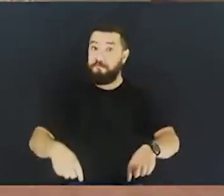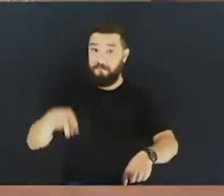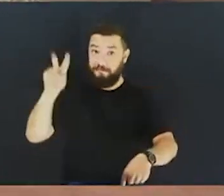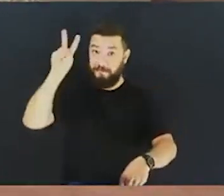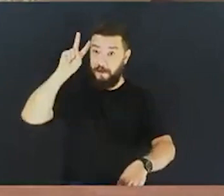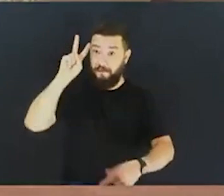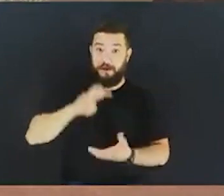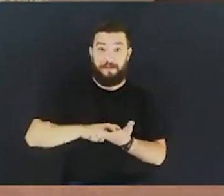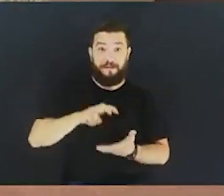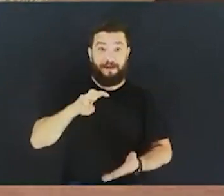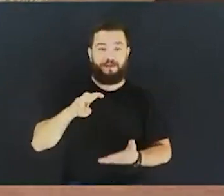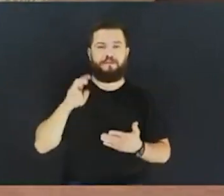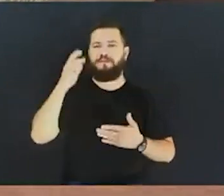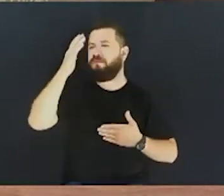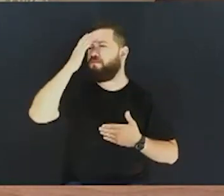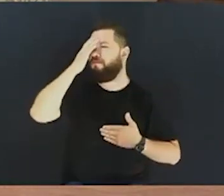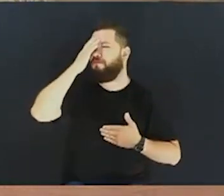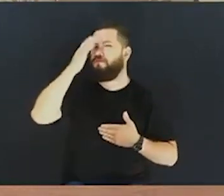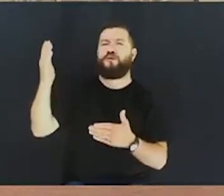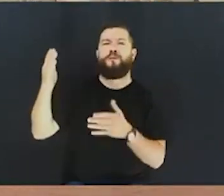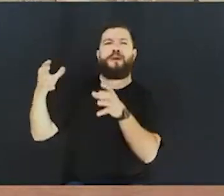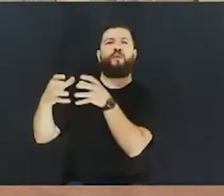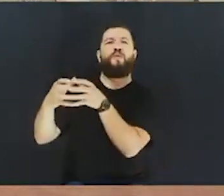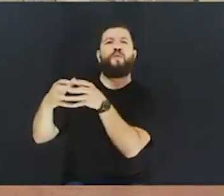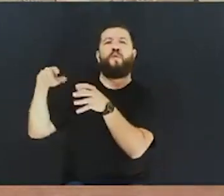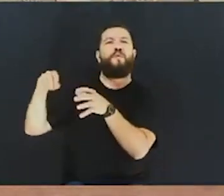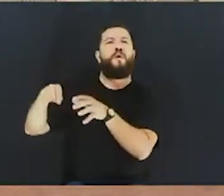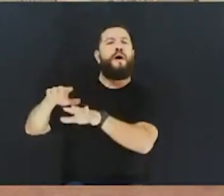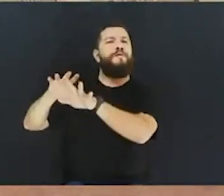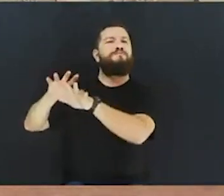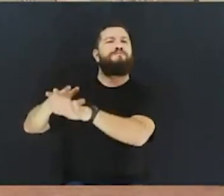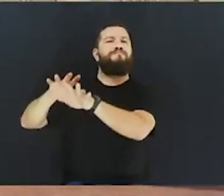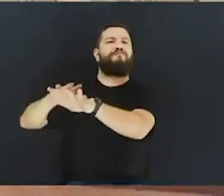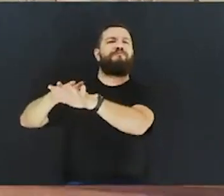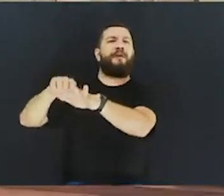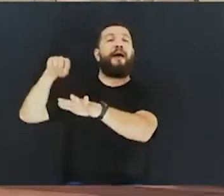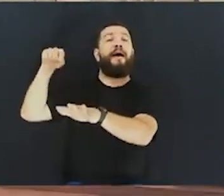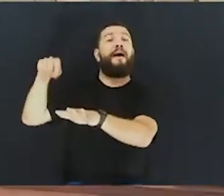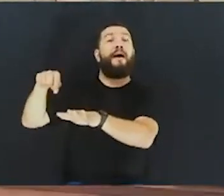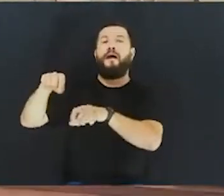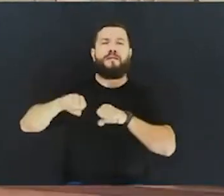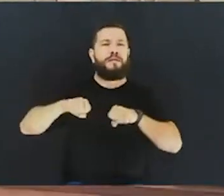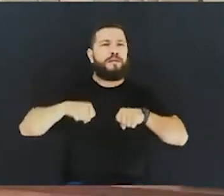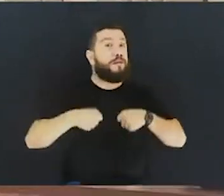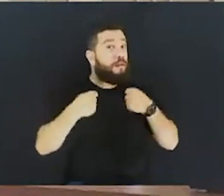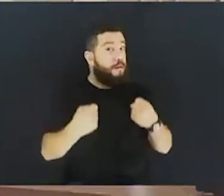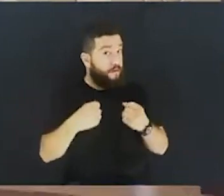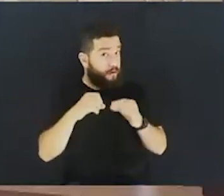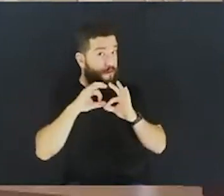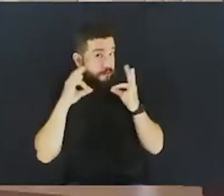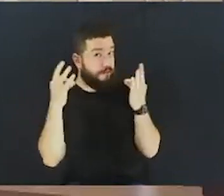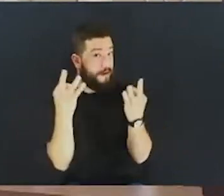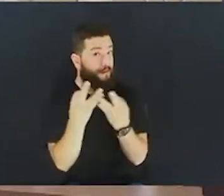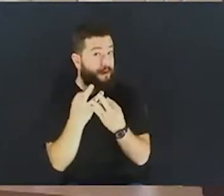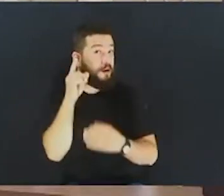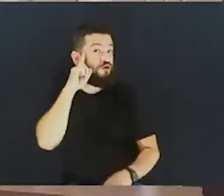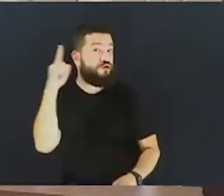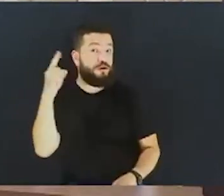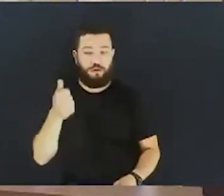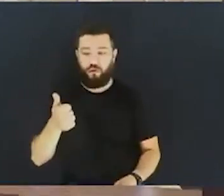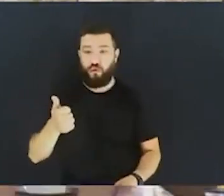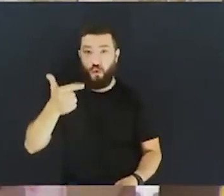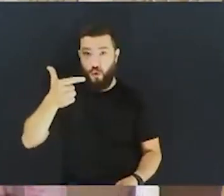que foram da Marcha para a Família, que fizemos durante o feriado, no dia 12 de outubro,